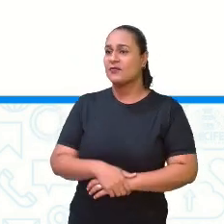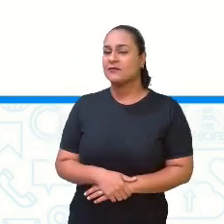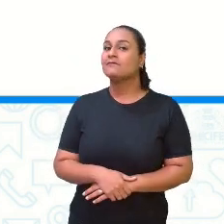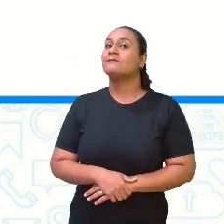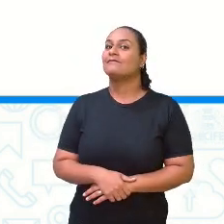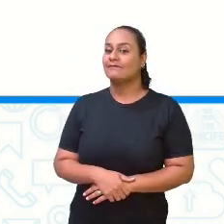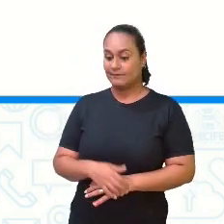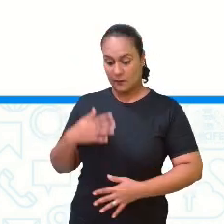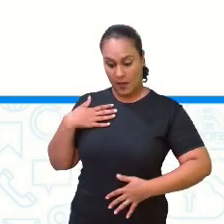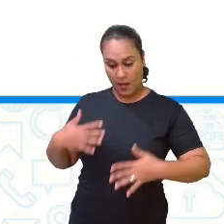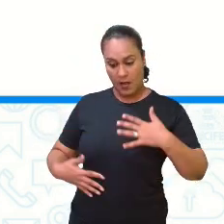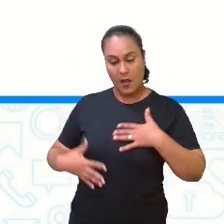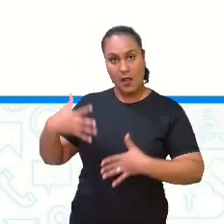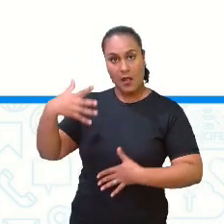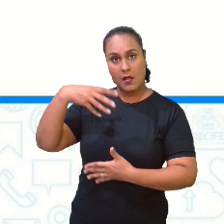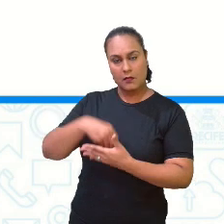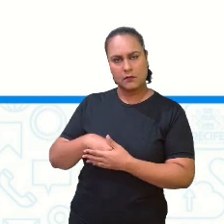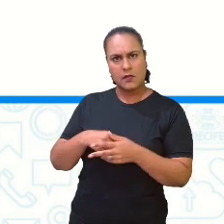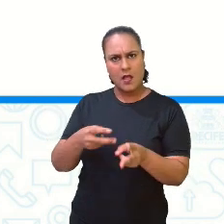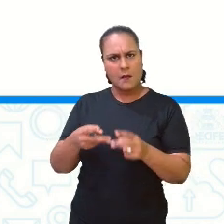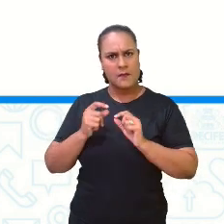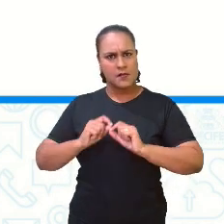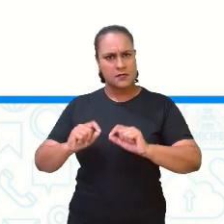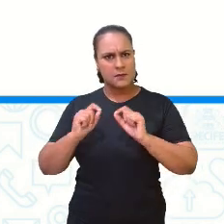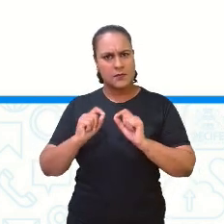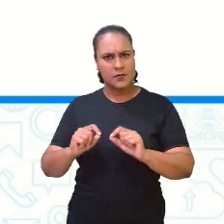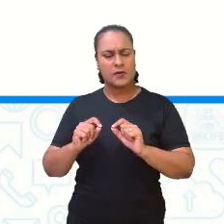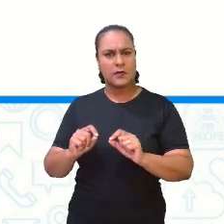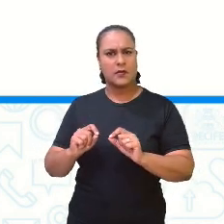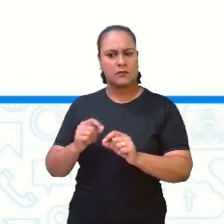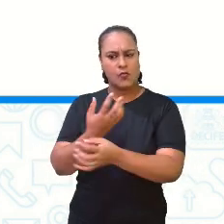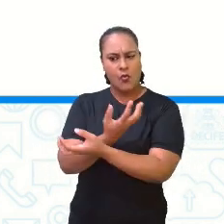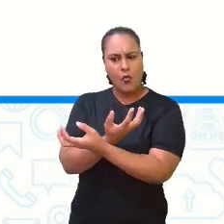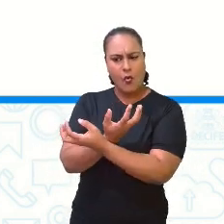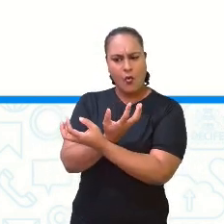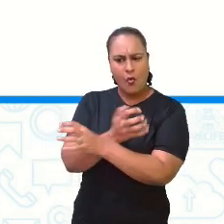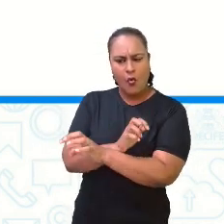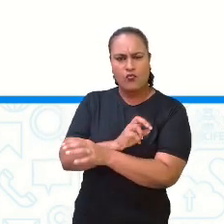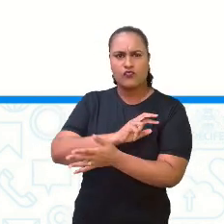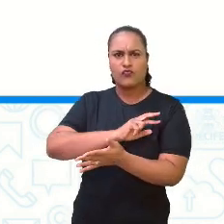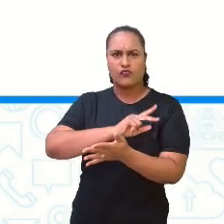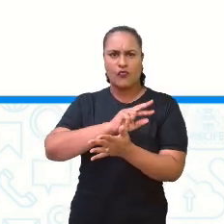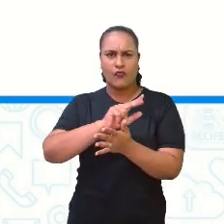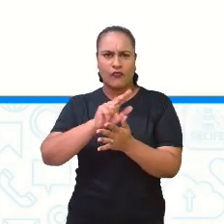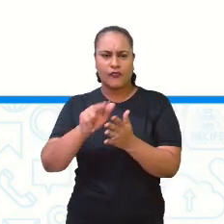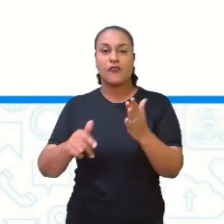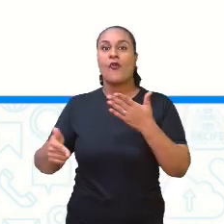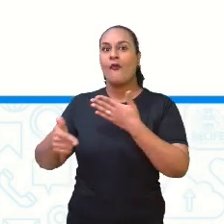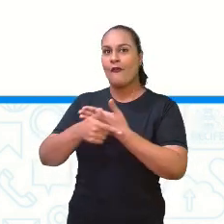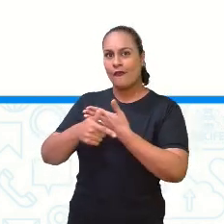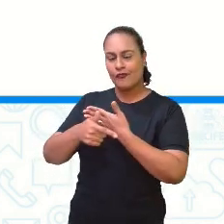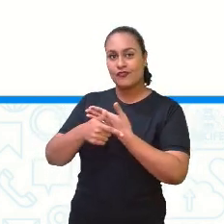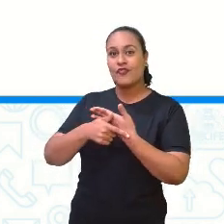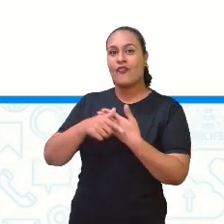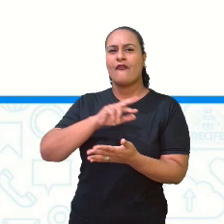do corpo humano. E a gente vai perceber hoje que esses ossos têm várias funções, tá?